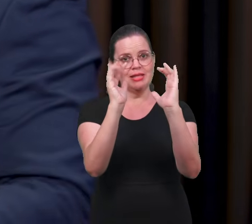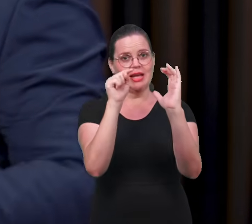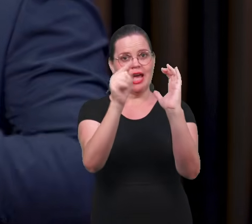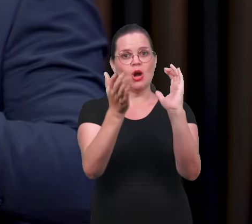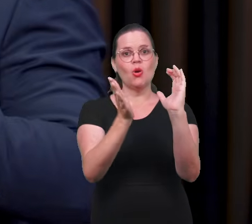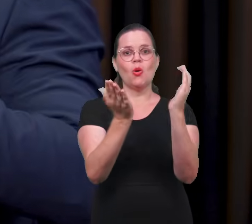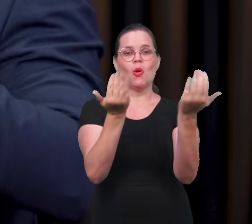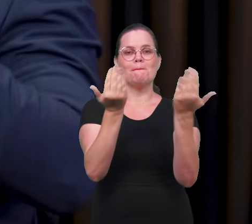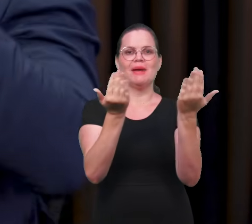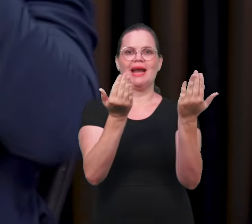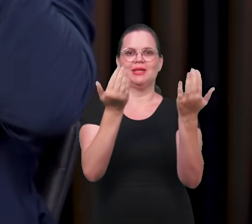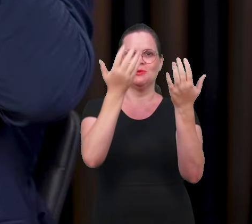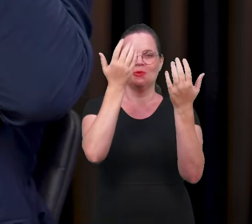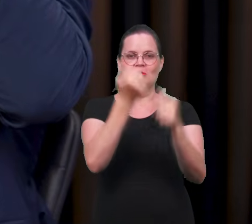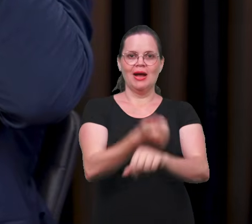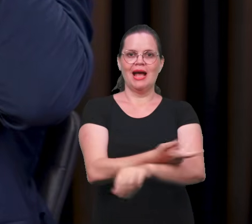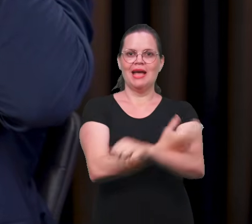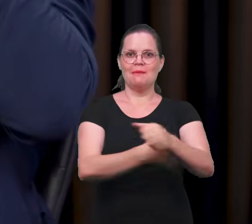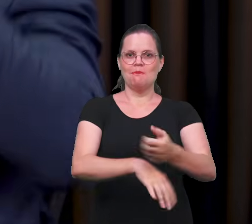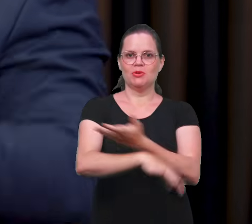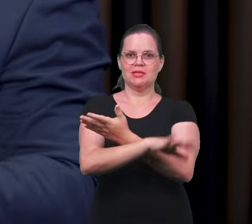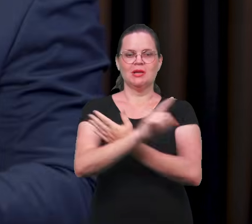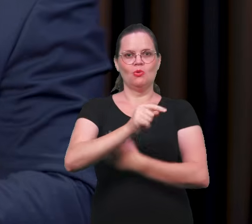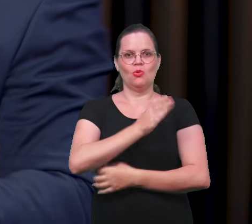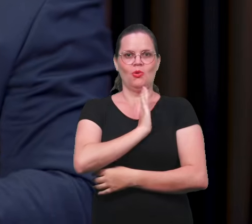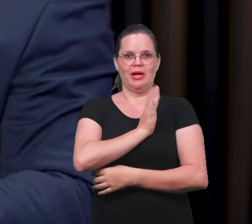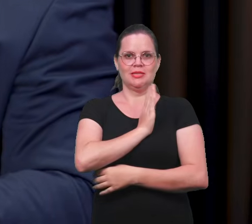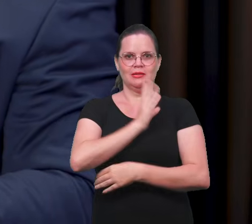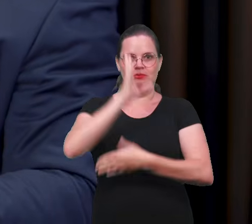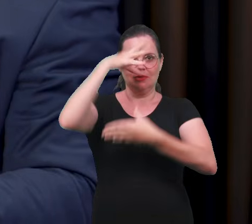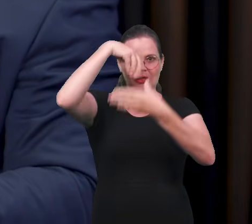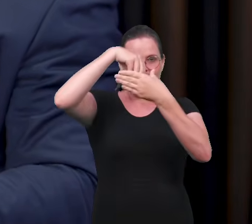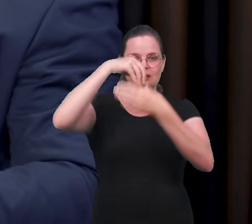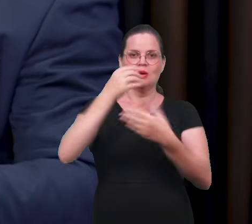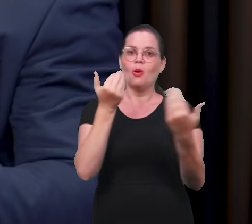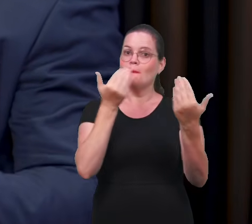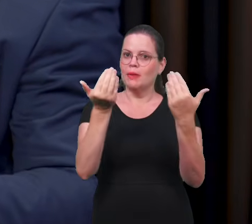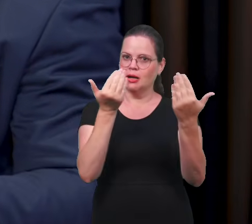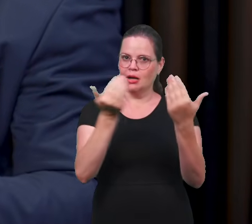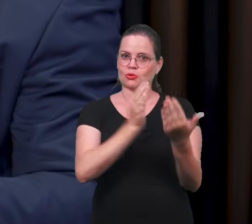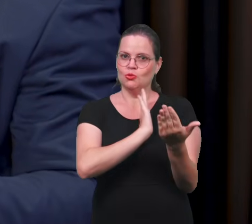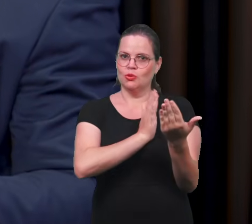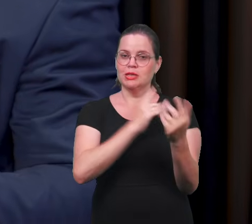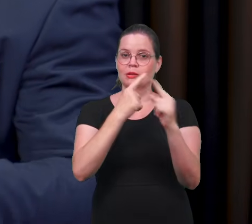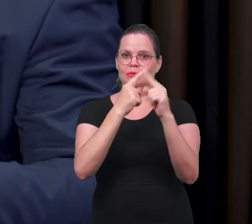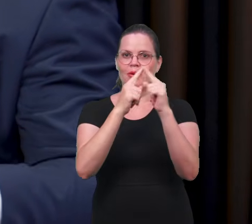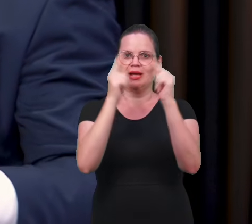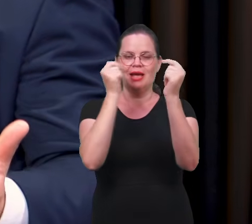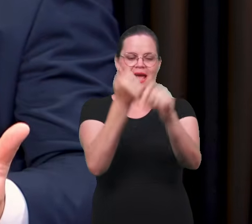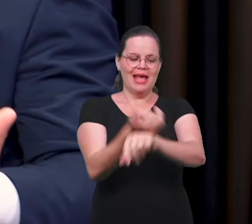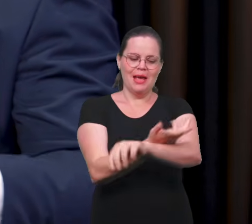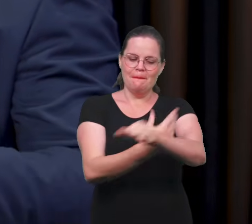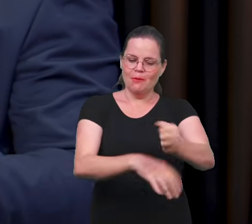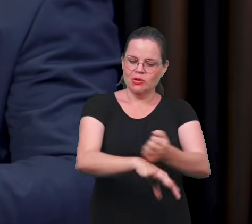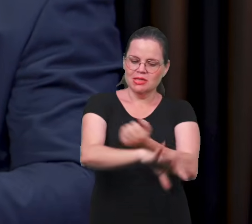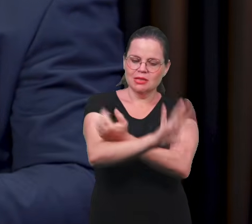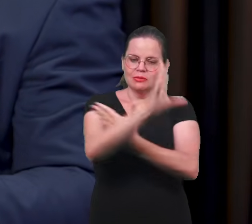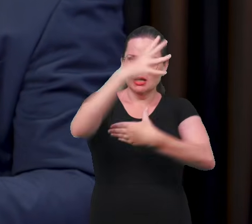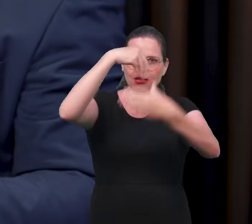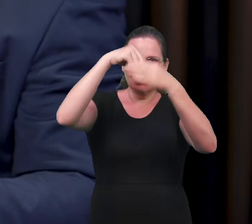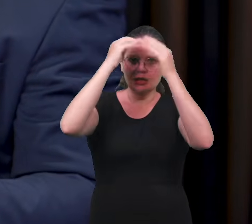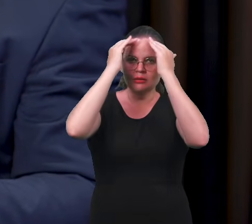fica no nosso encéfalo. E como as emoções se